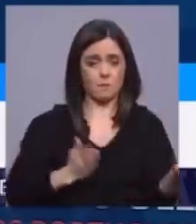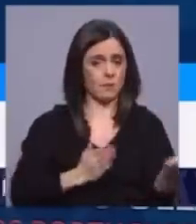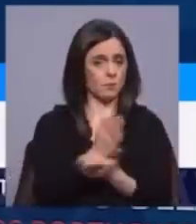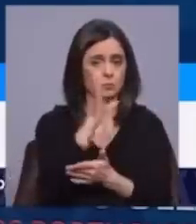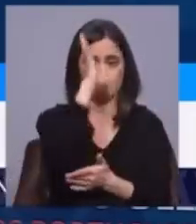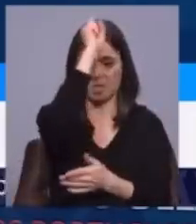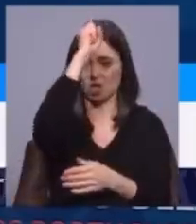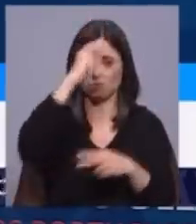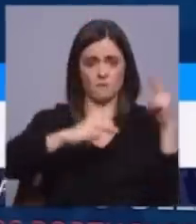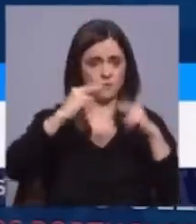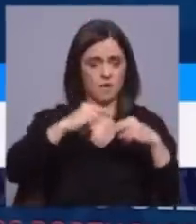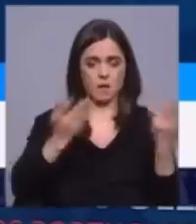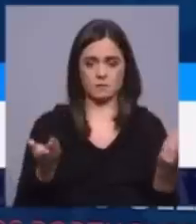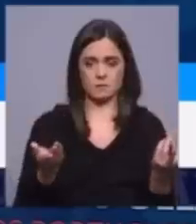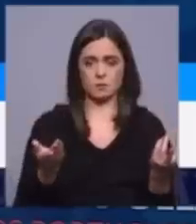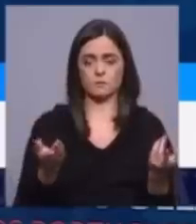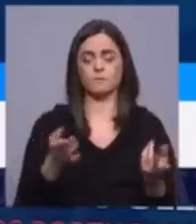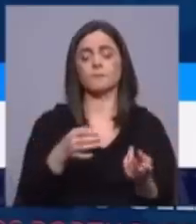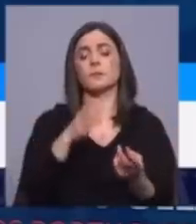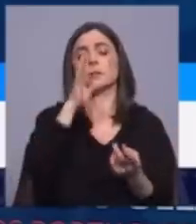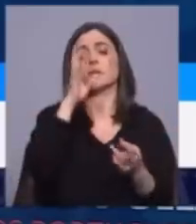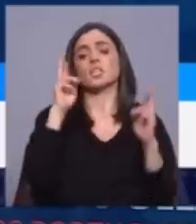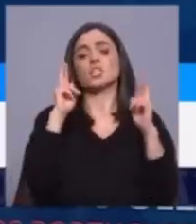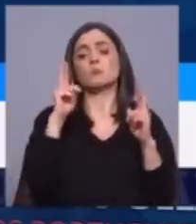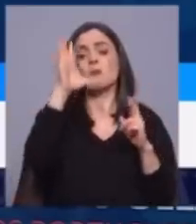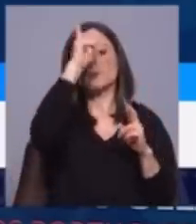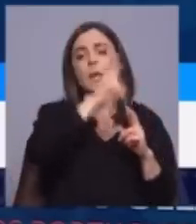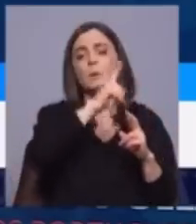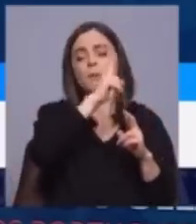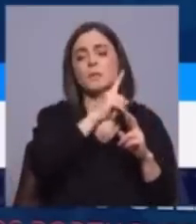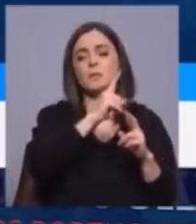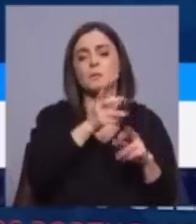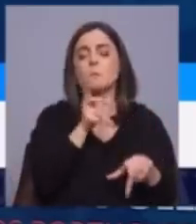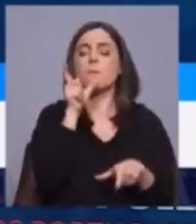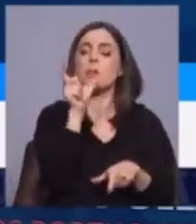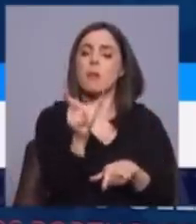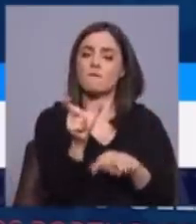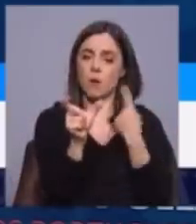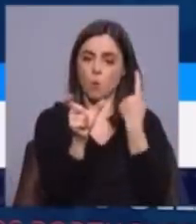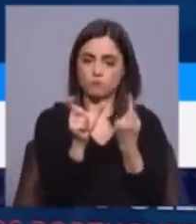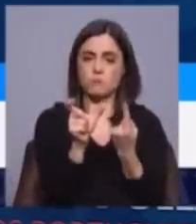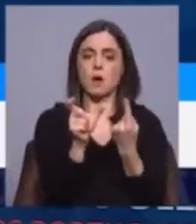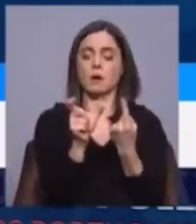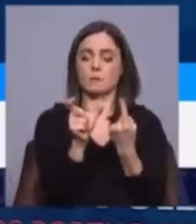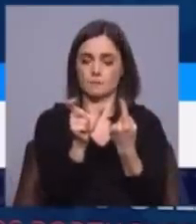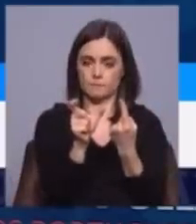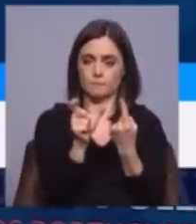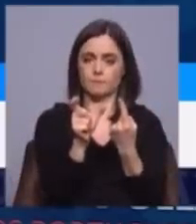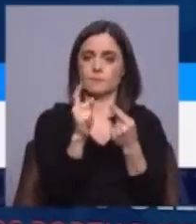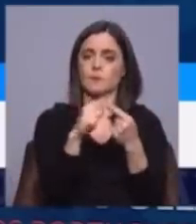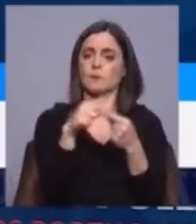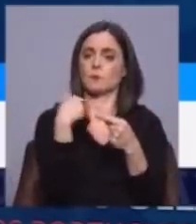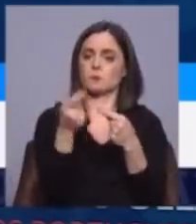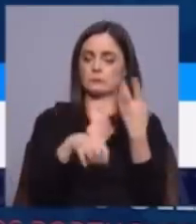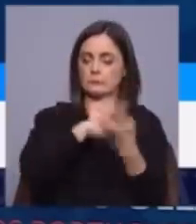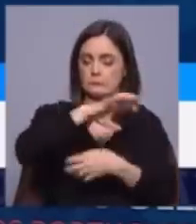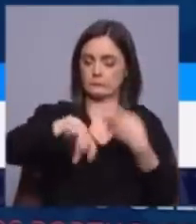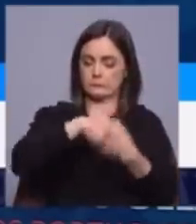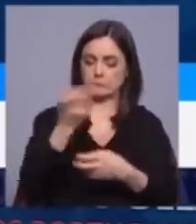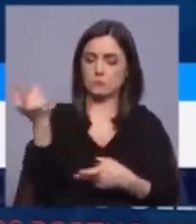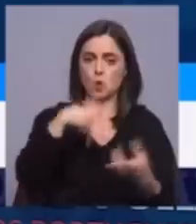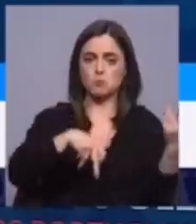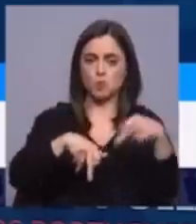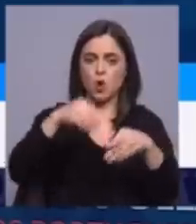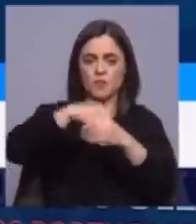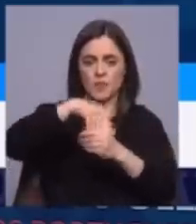manter como Ministro das Finanças quando esperávamos do primeiro-ministro uma palavra sobre os consequentes tumultos que temos tido no governo